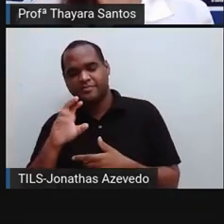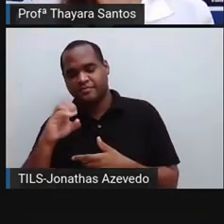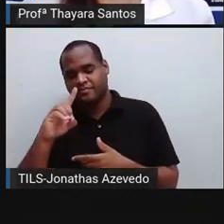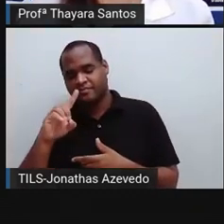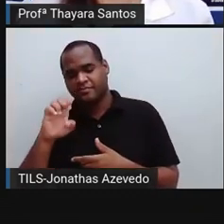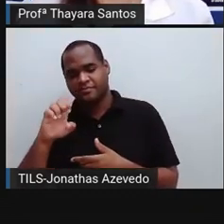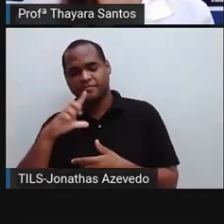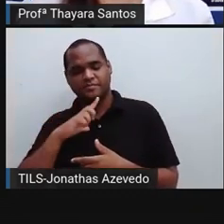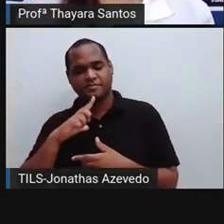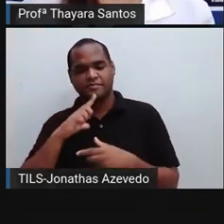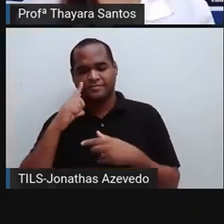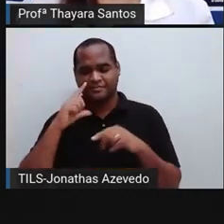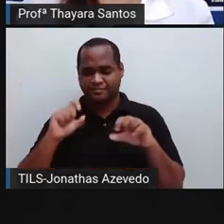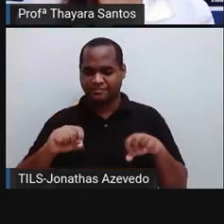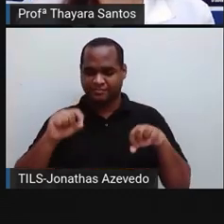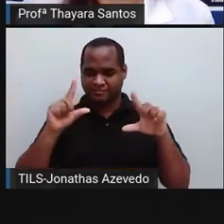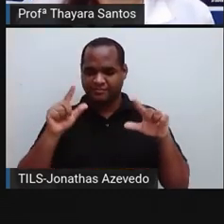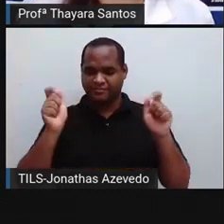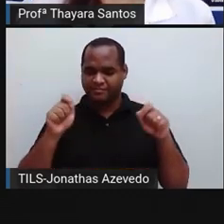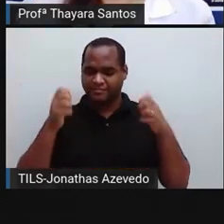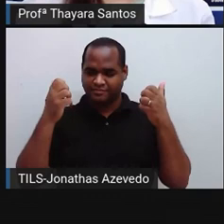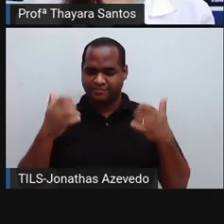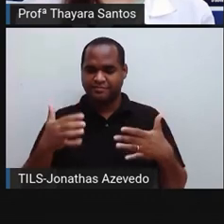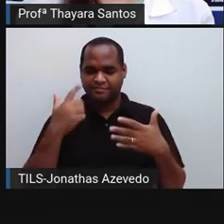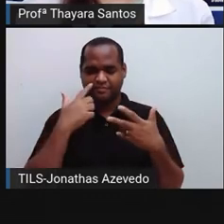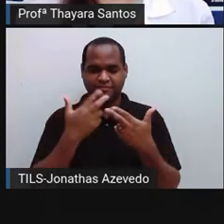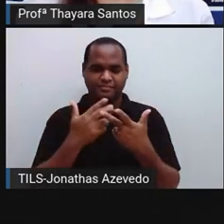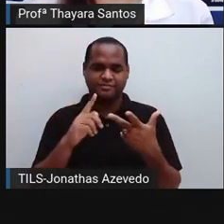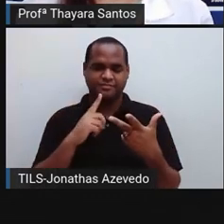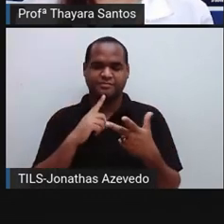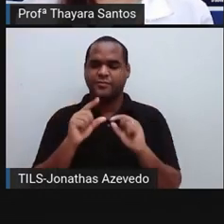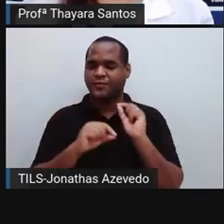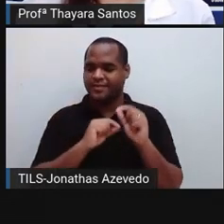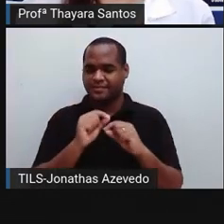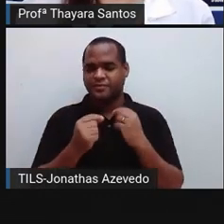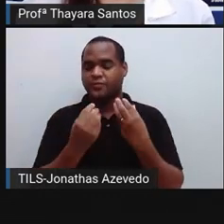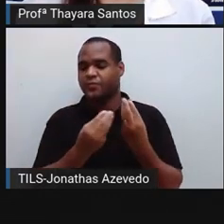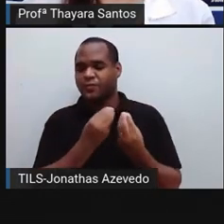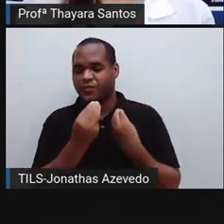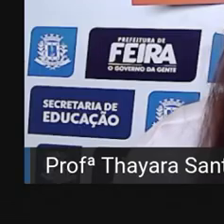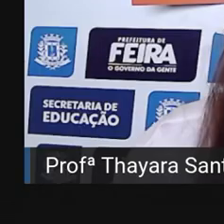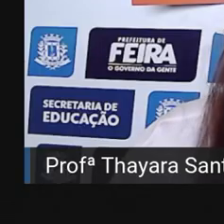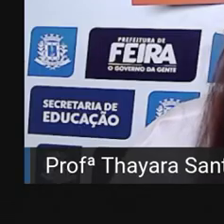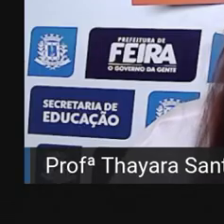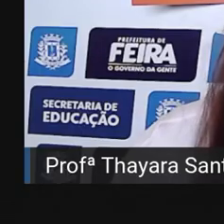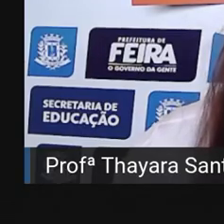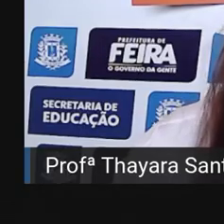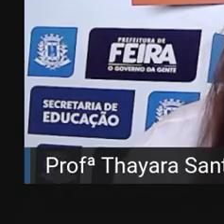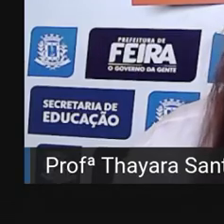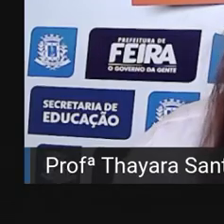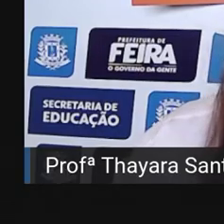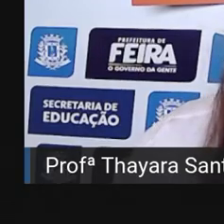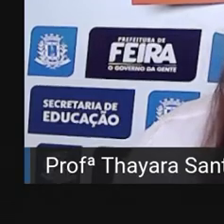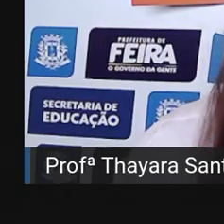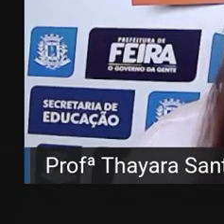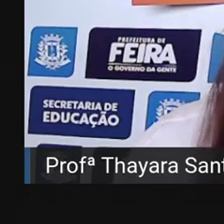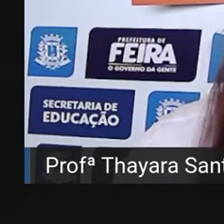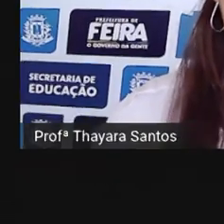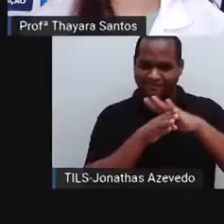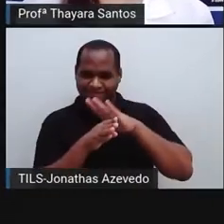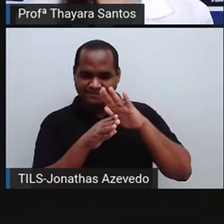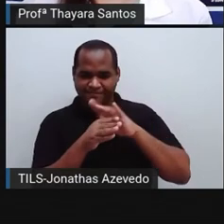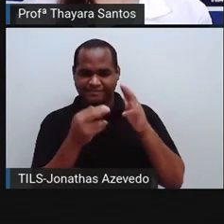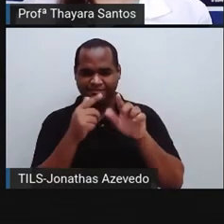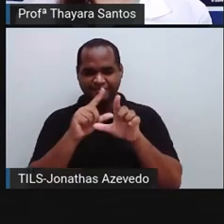tela. Eu vou abrir a atividade só para dar um spoilerzinho e vocês verem como é que ela vai funcionar. Então, quando vocês acessarem